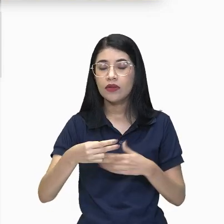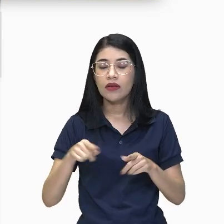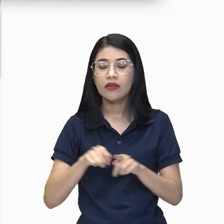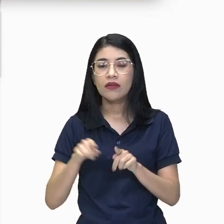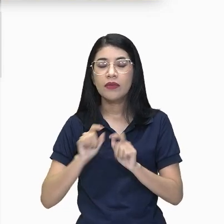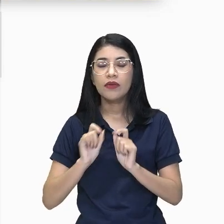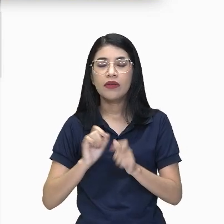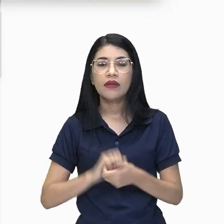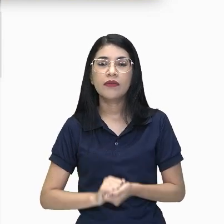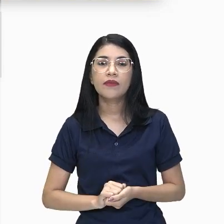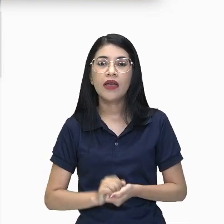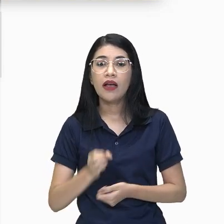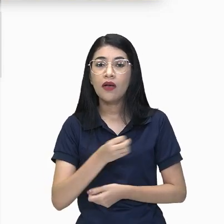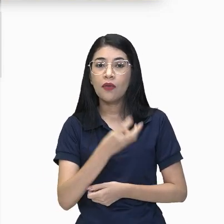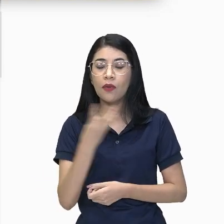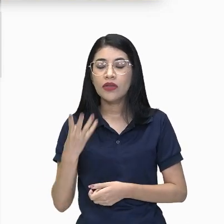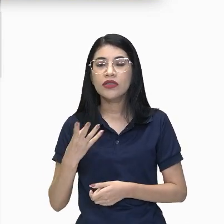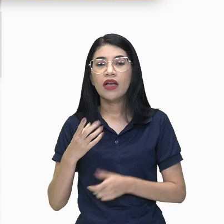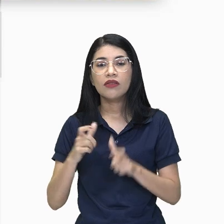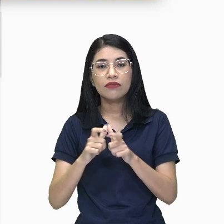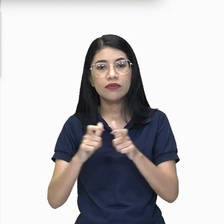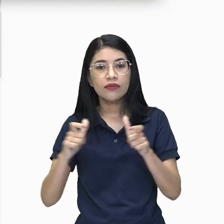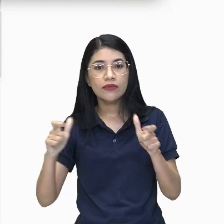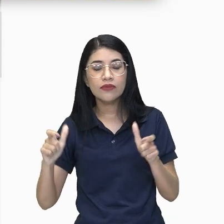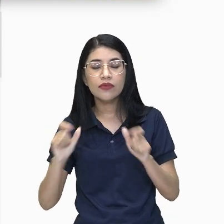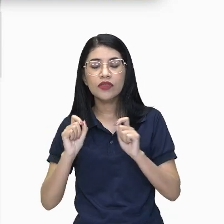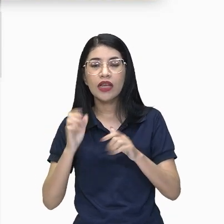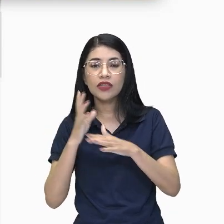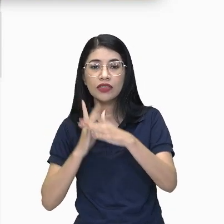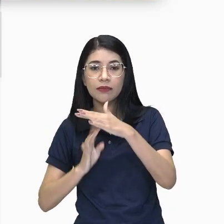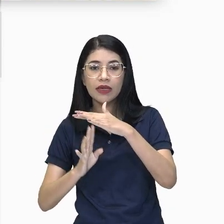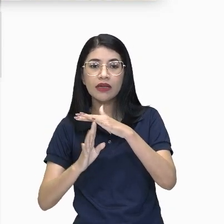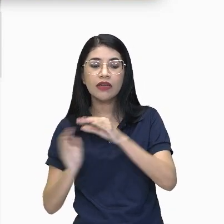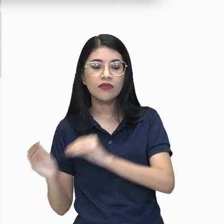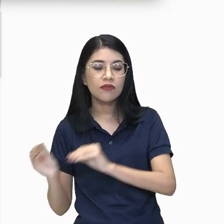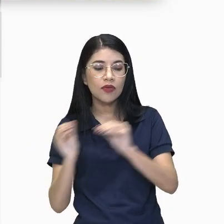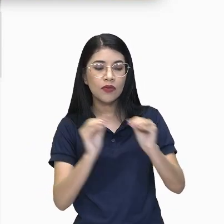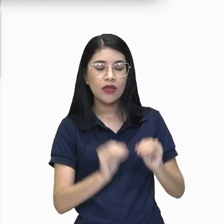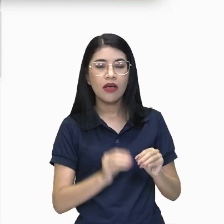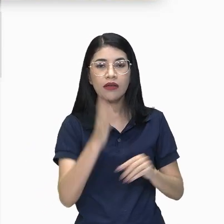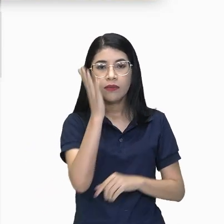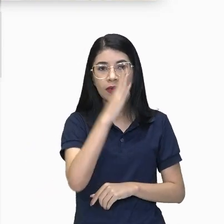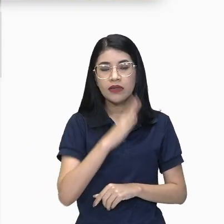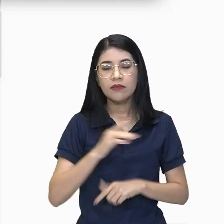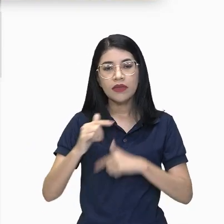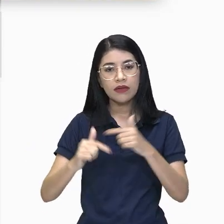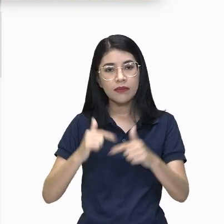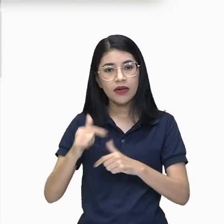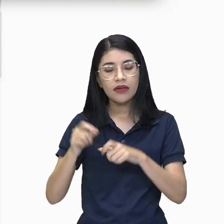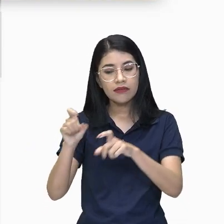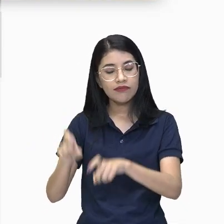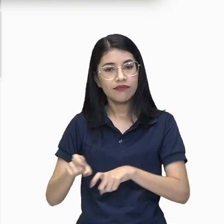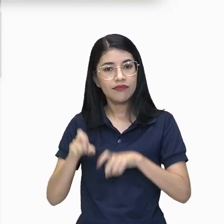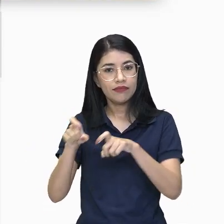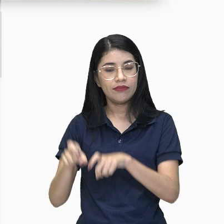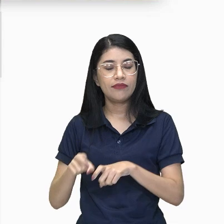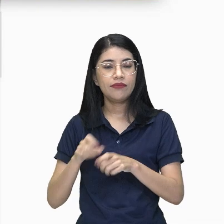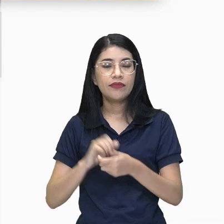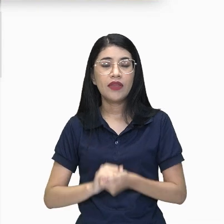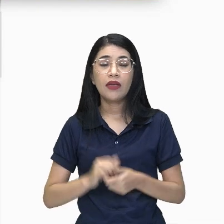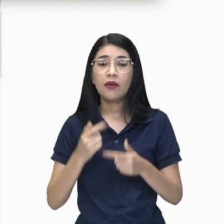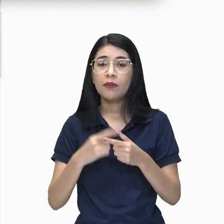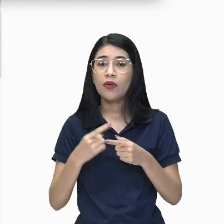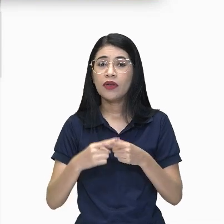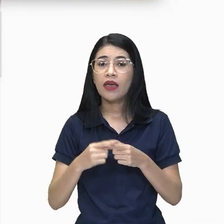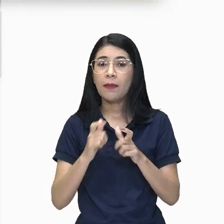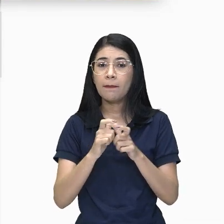aumento, a vinda cada vez maior de estrangeiros para trabalhar na lavoura aqui no Brasil, basicamente porque muitos senhores de